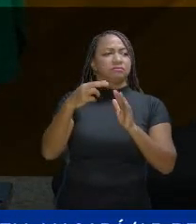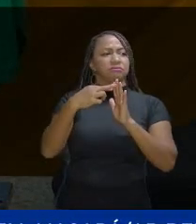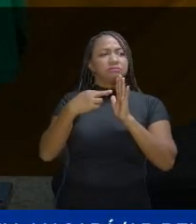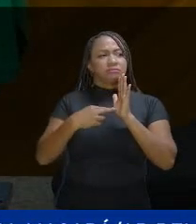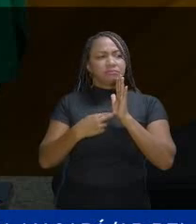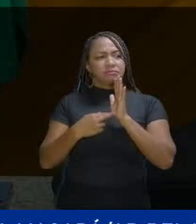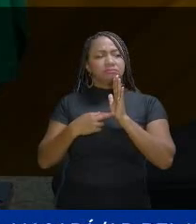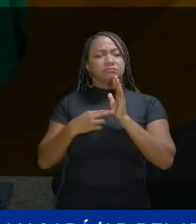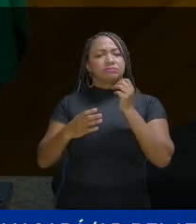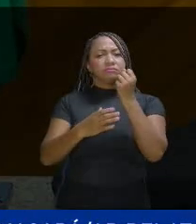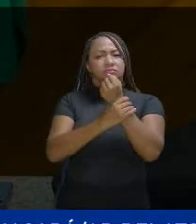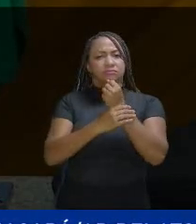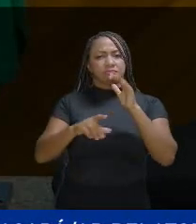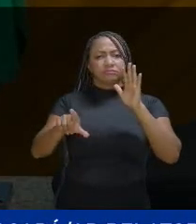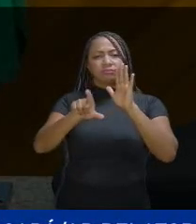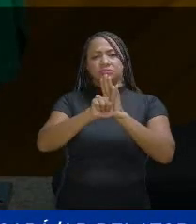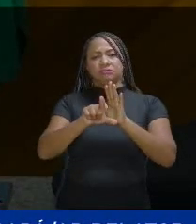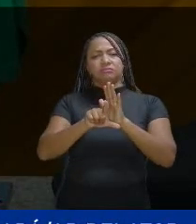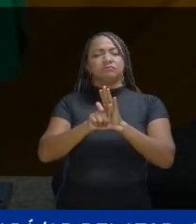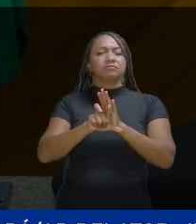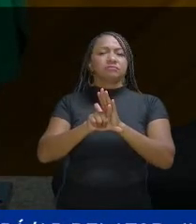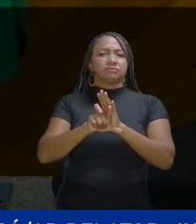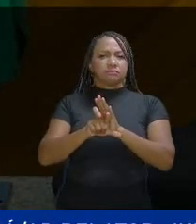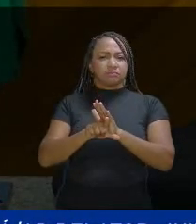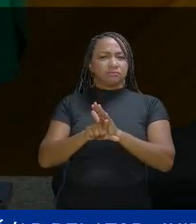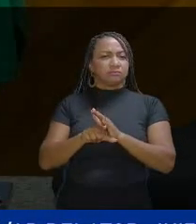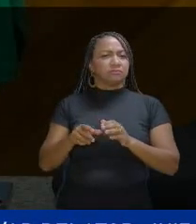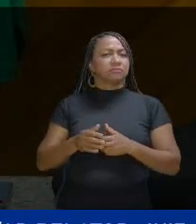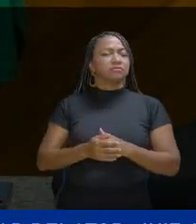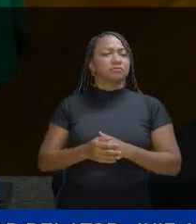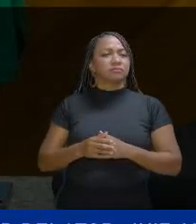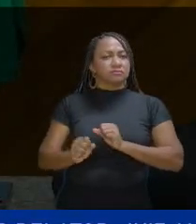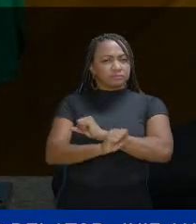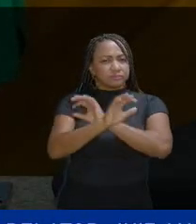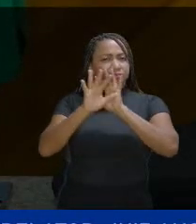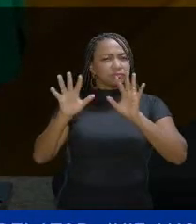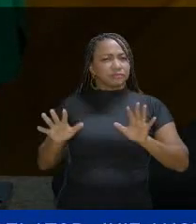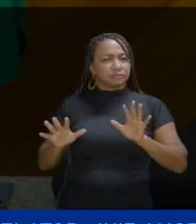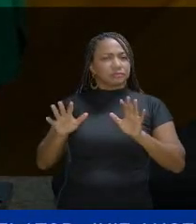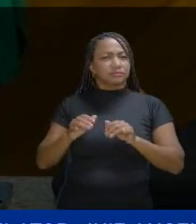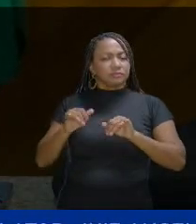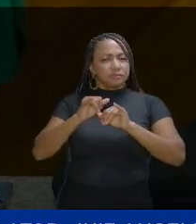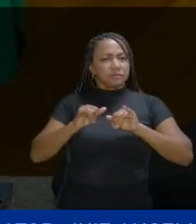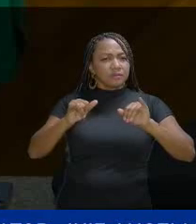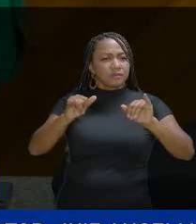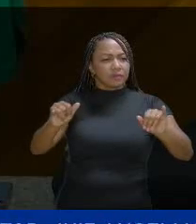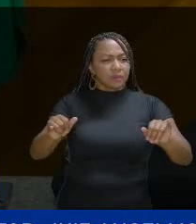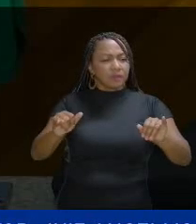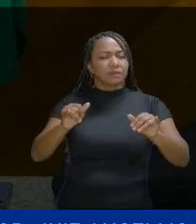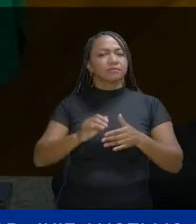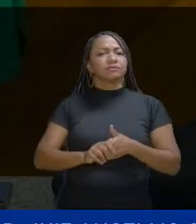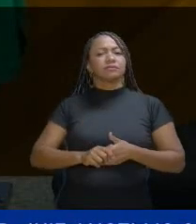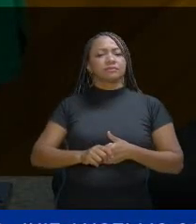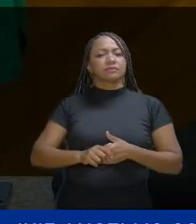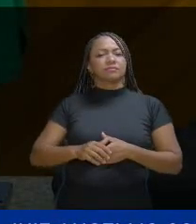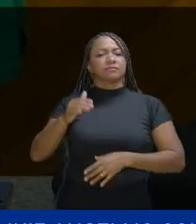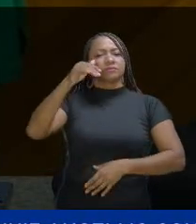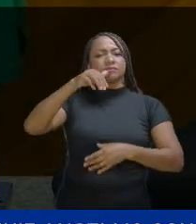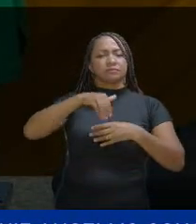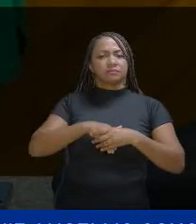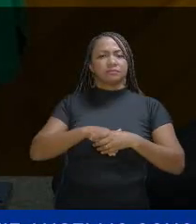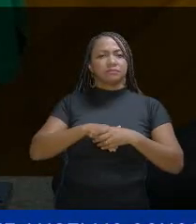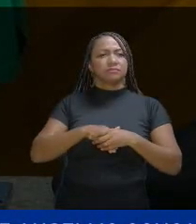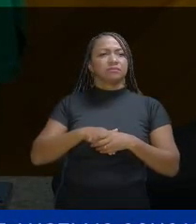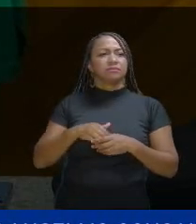proteção adequada aos bens jurídicos tutelados, a saber, transparência e publicidade no processo eleitoral, não